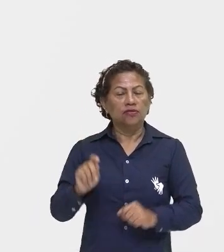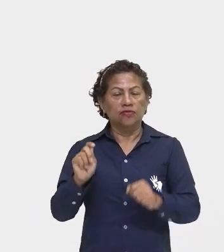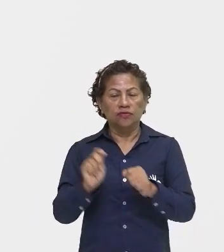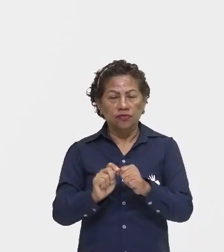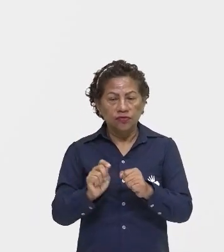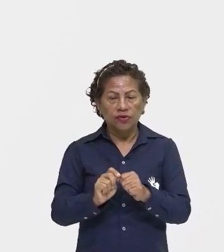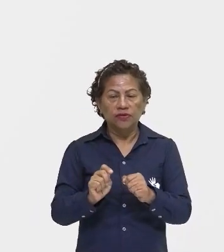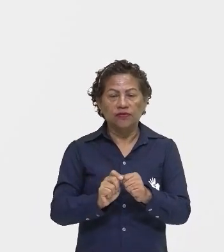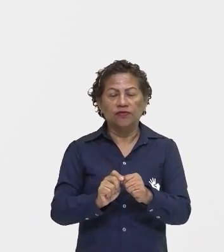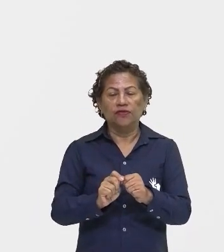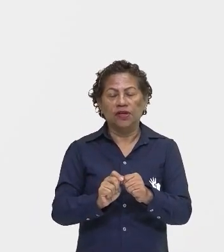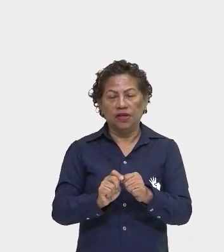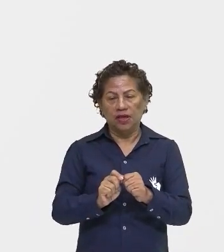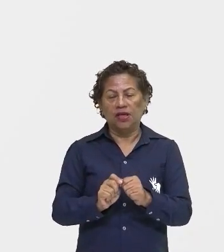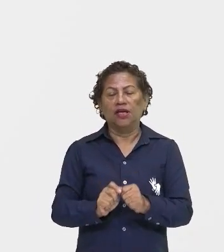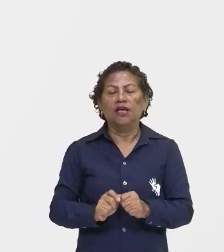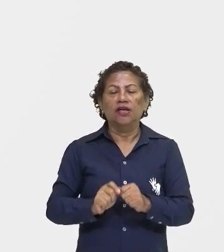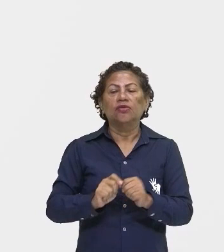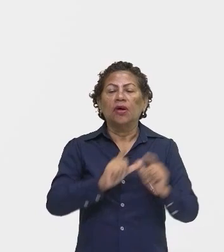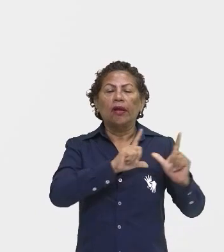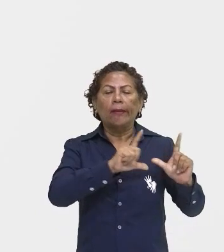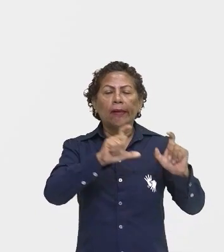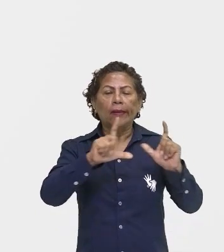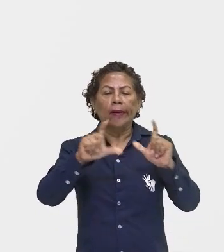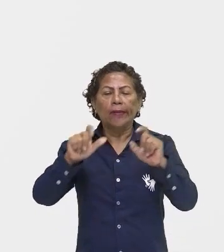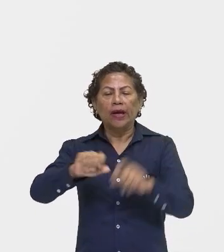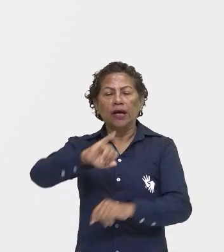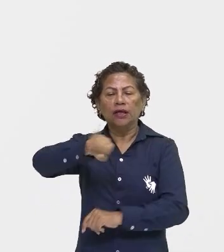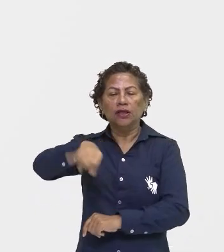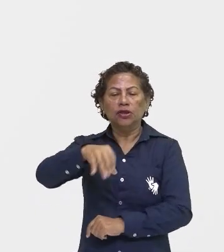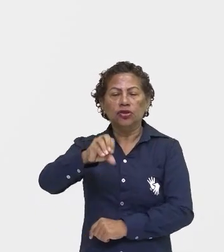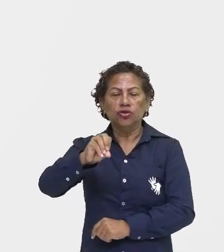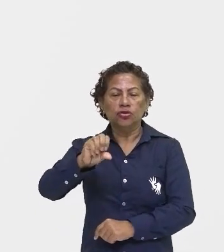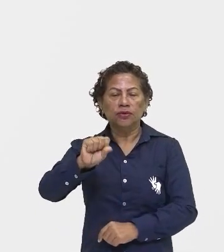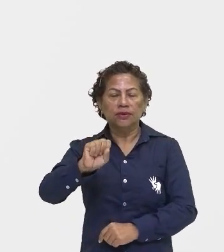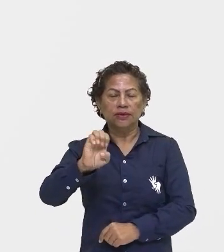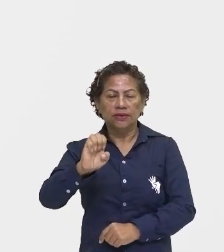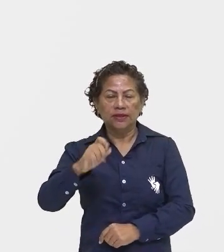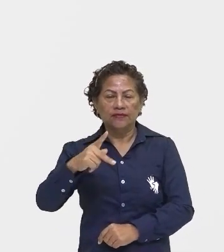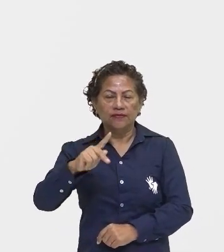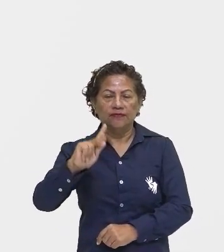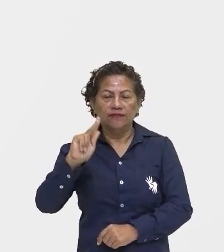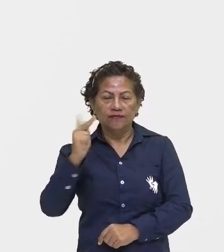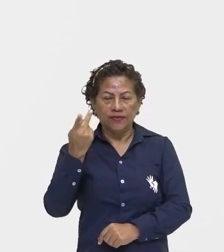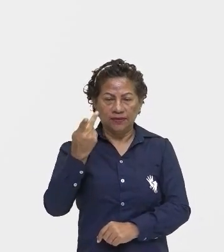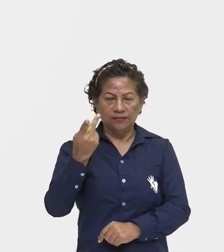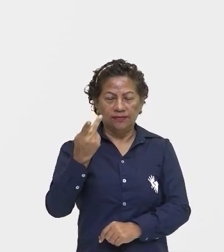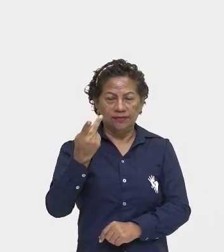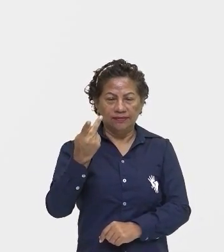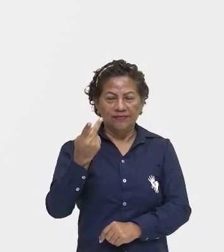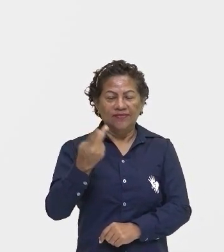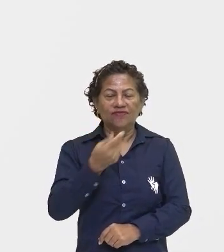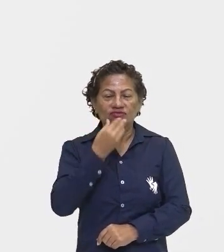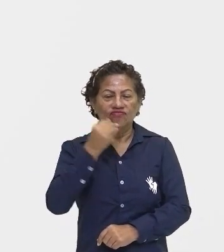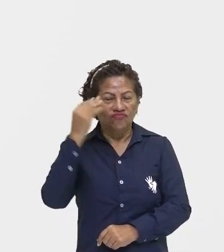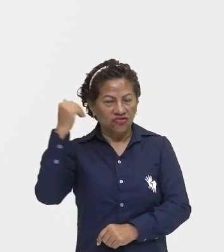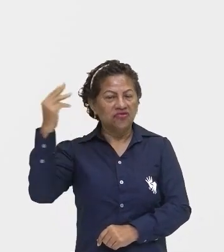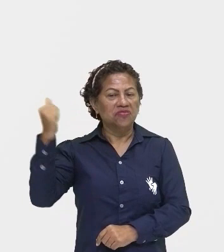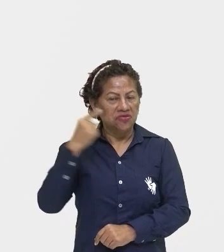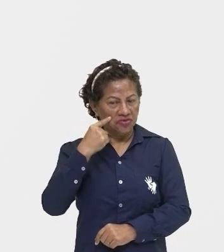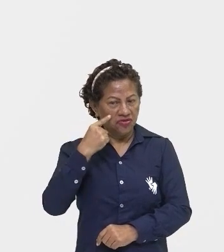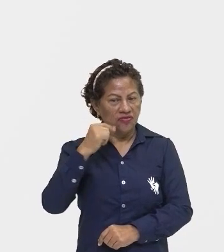câmera, sendo exigidas cerca de 8 horas de exposição à luz solar. E essa imagem que vocês estão vendo